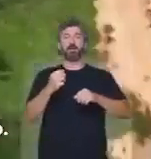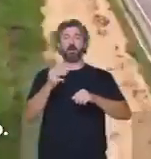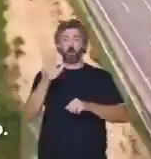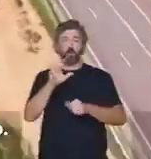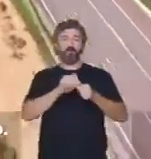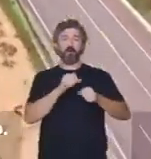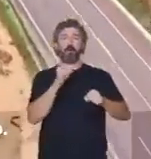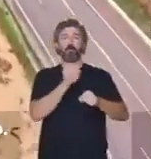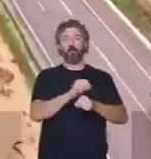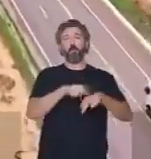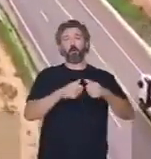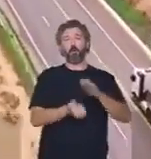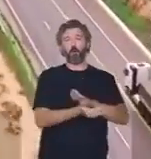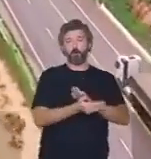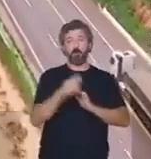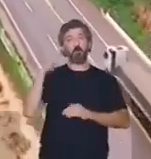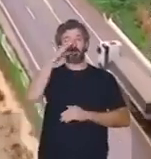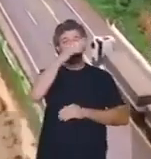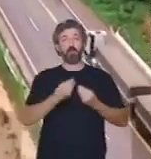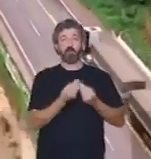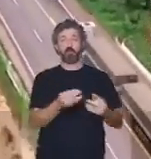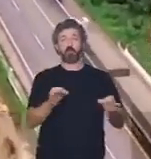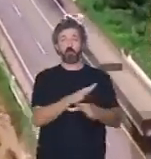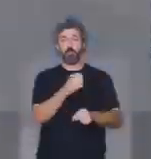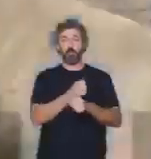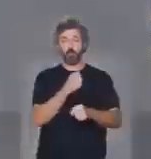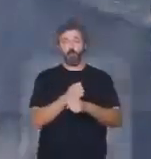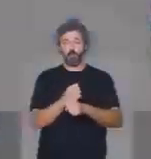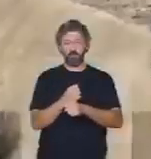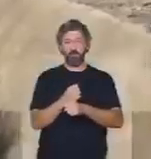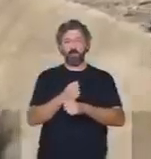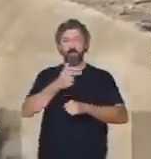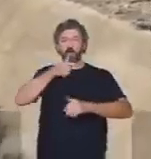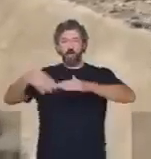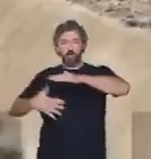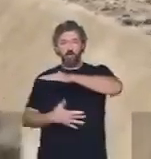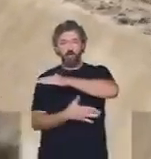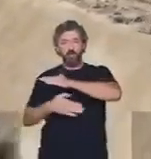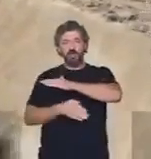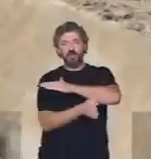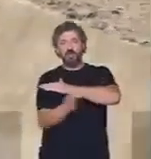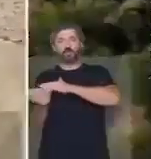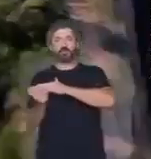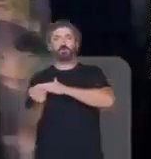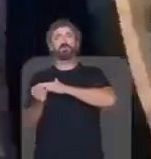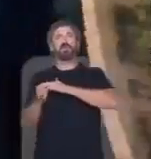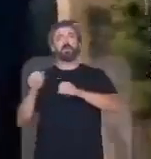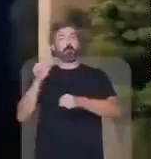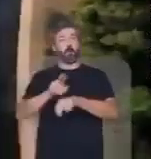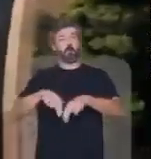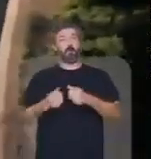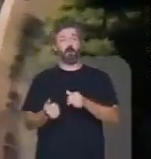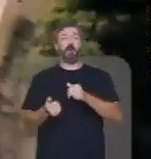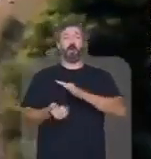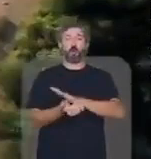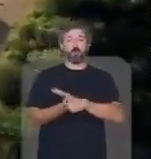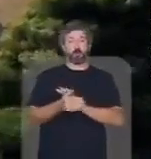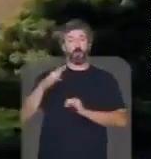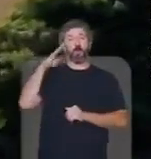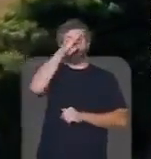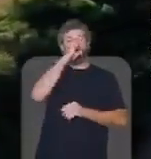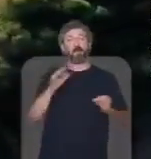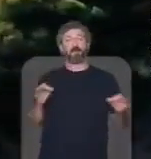foi parada por corrupção. Com Bolsonaro, a obra foi entregue. Com Lula, a obra da transposição do São Francisco foi parada por corrupção.